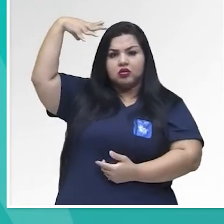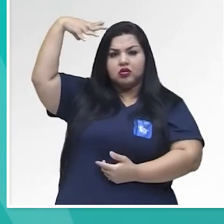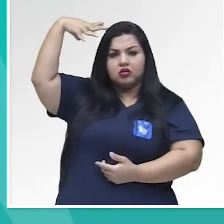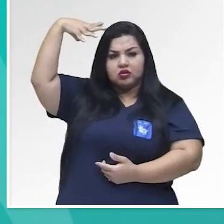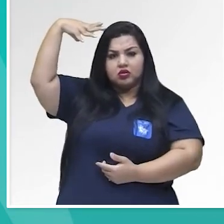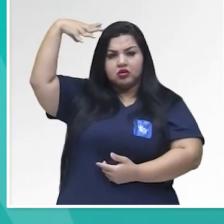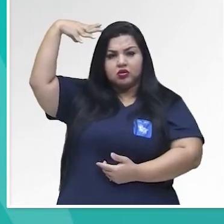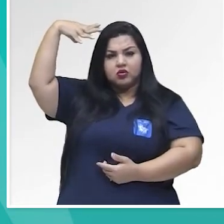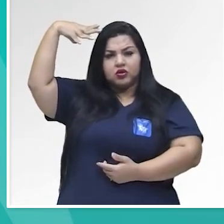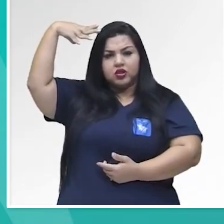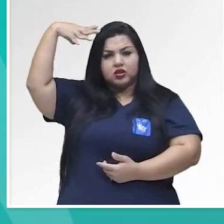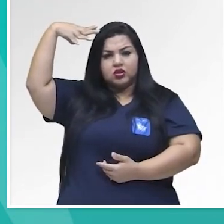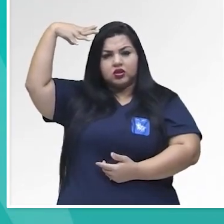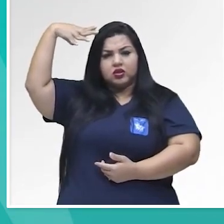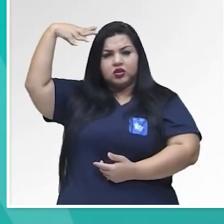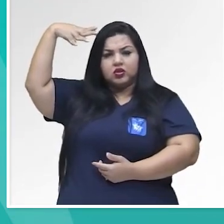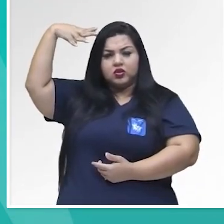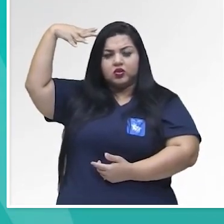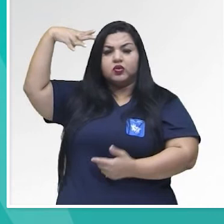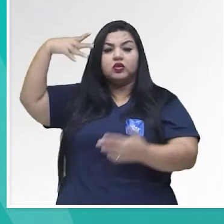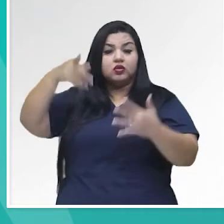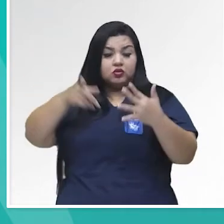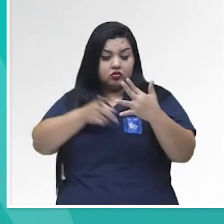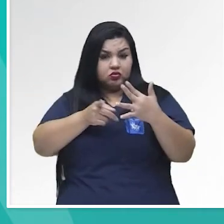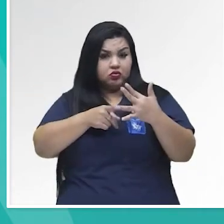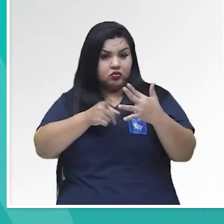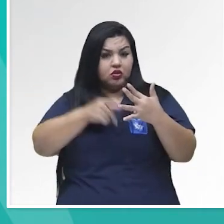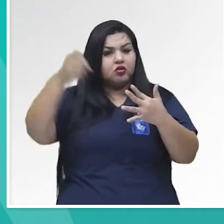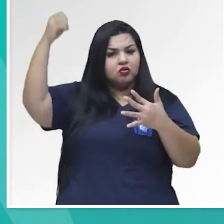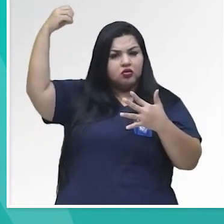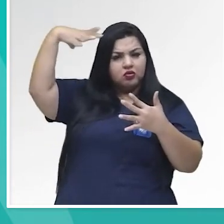entre os séculos 17 e